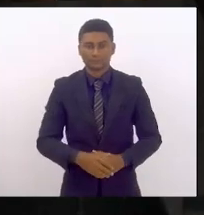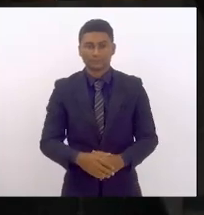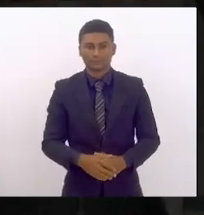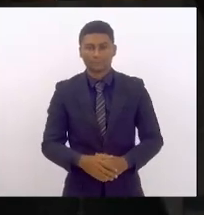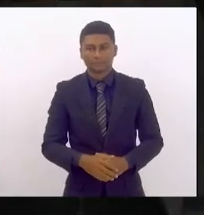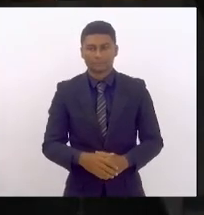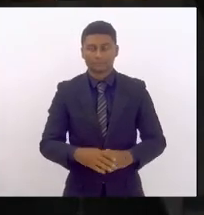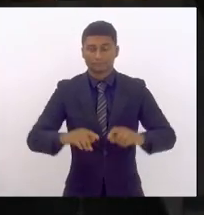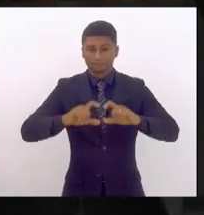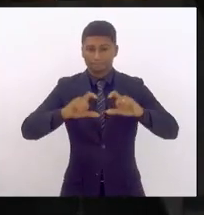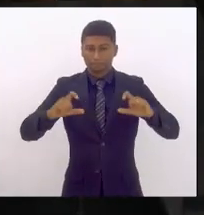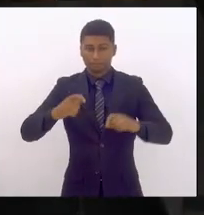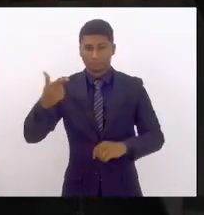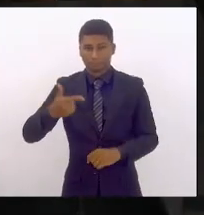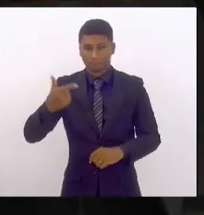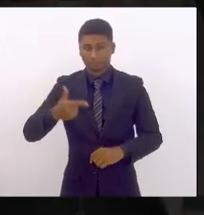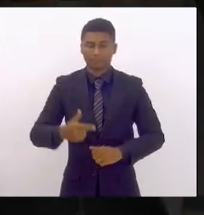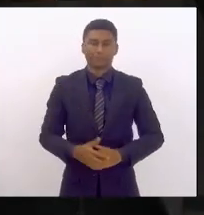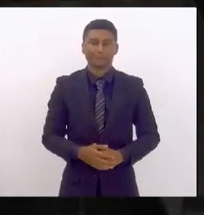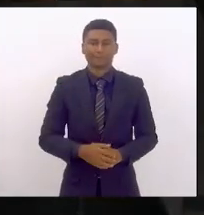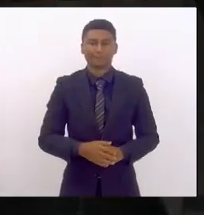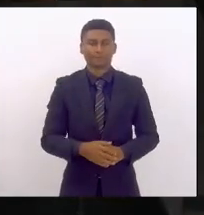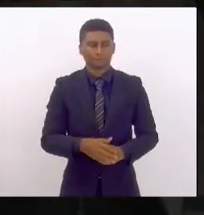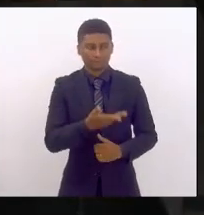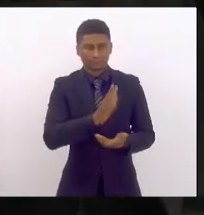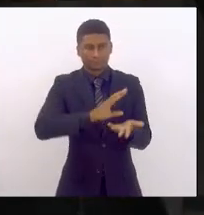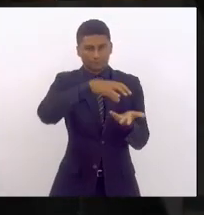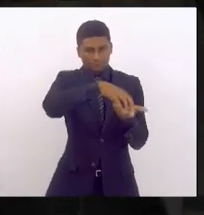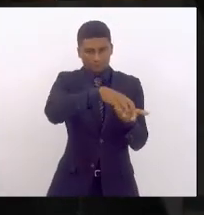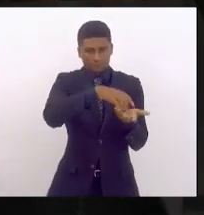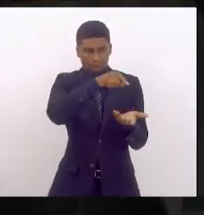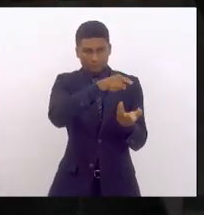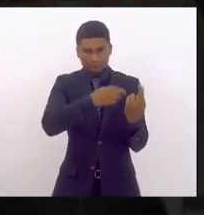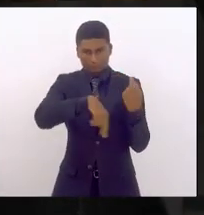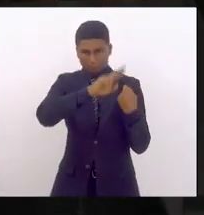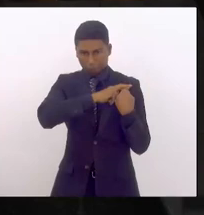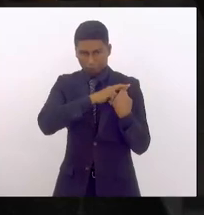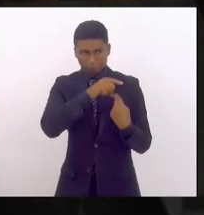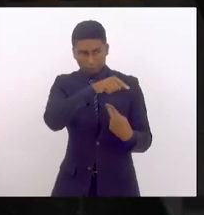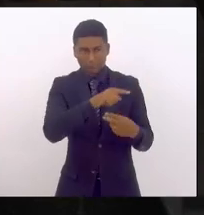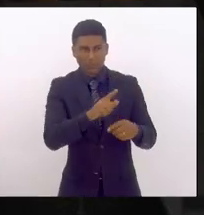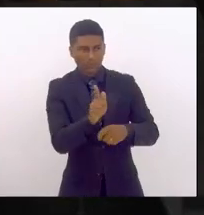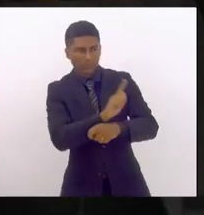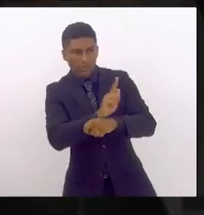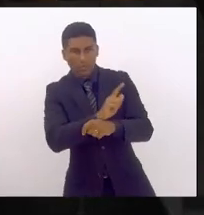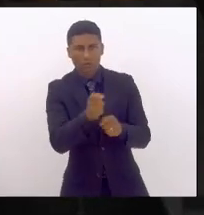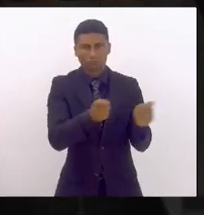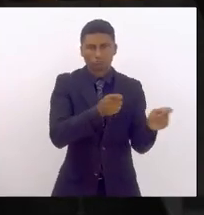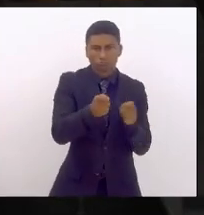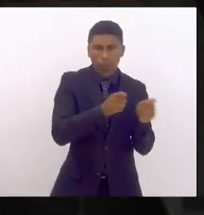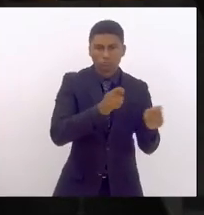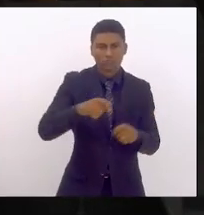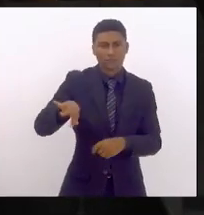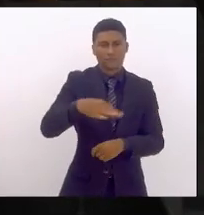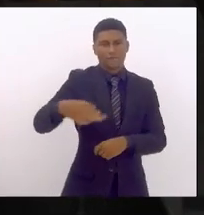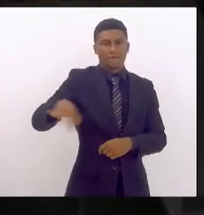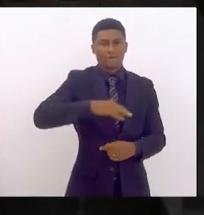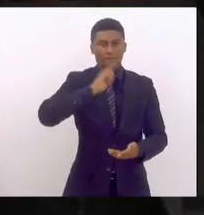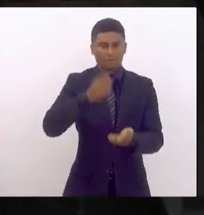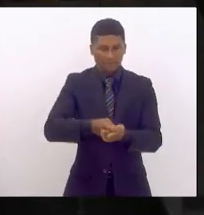parágrafo segundo o órgão responsável pelo sistema de gestão da folha de pagamento